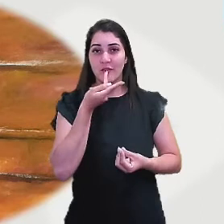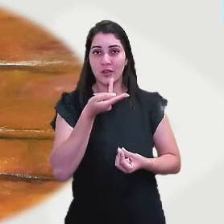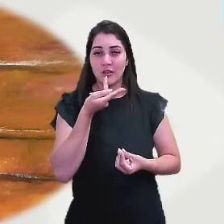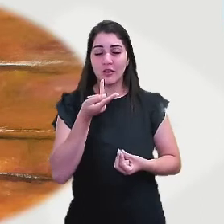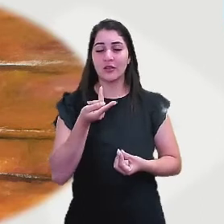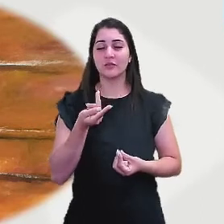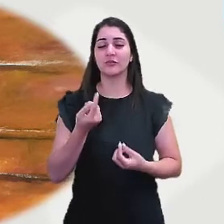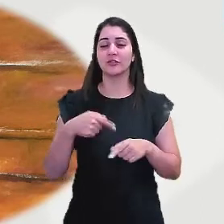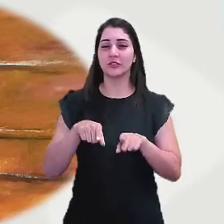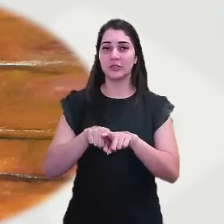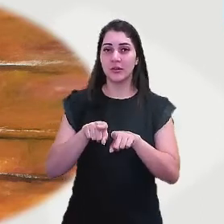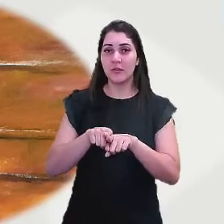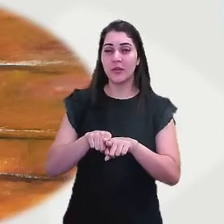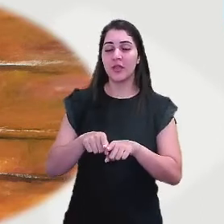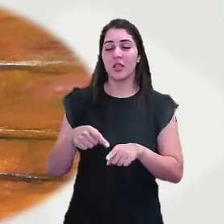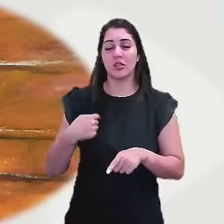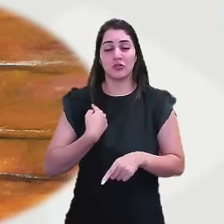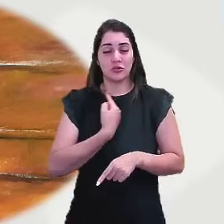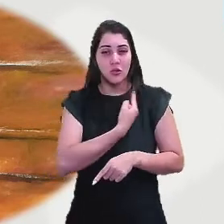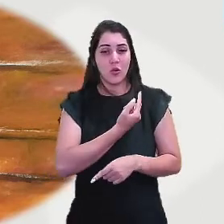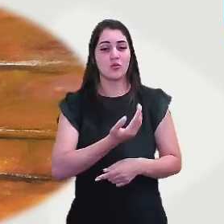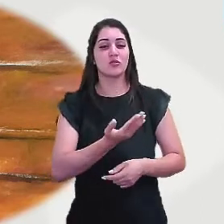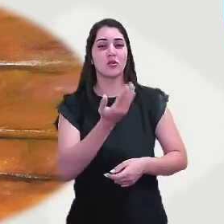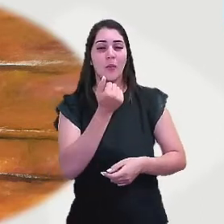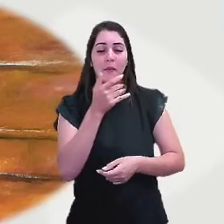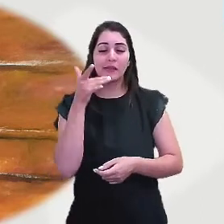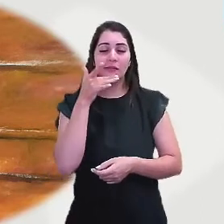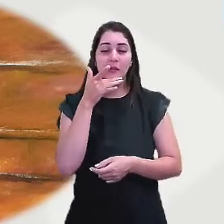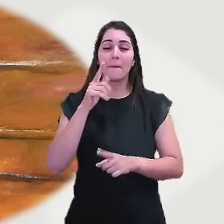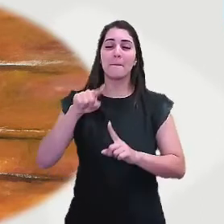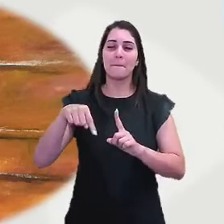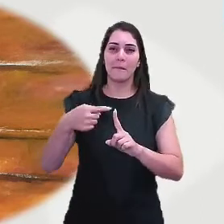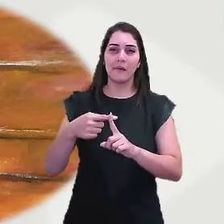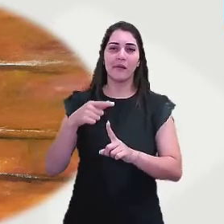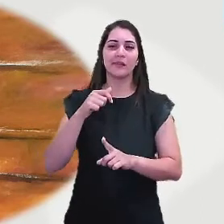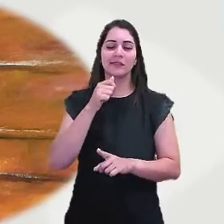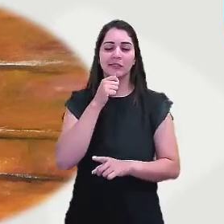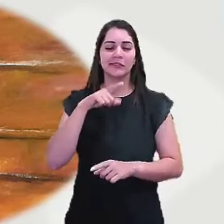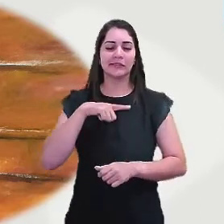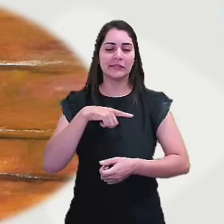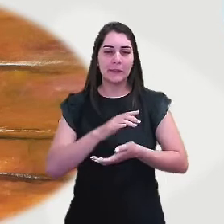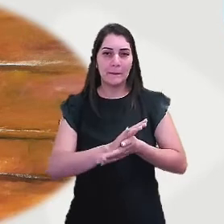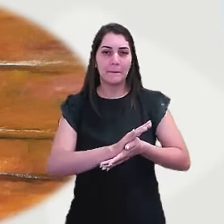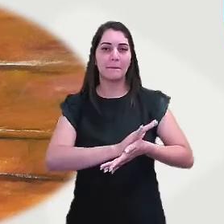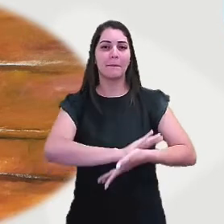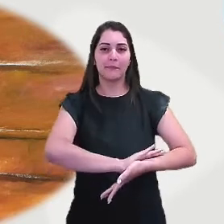são deliciosas, mas infelizmente ainda existe um preconceito atrás de tudo isso.